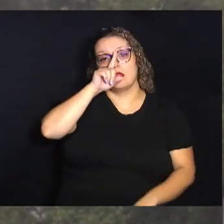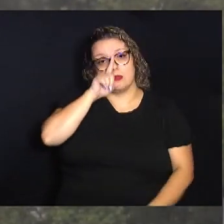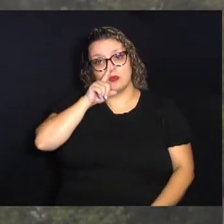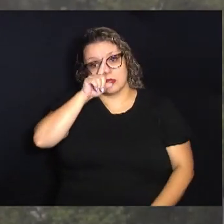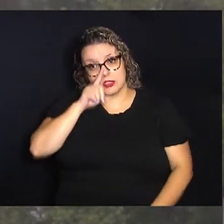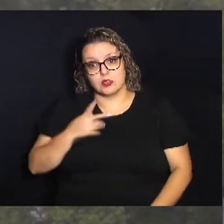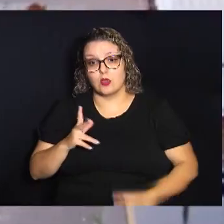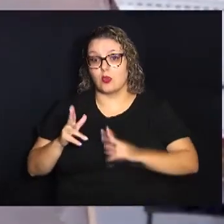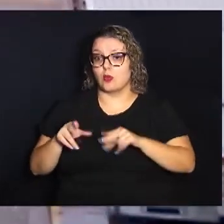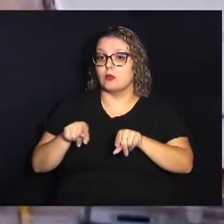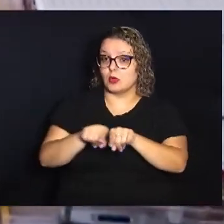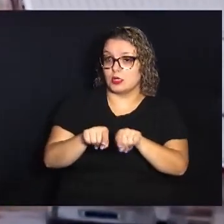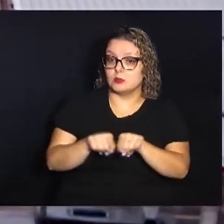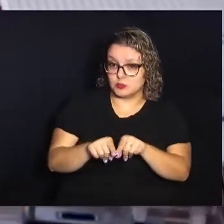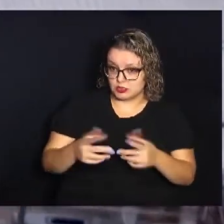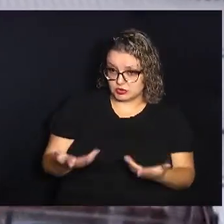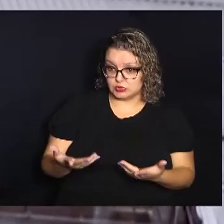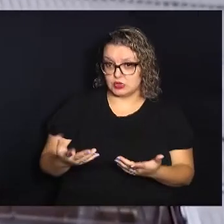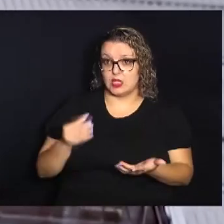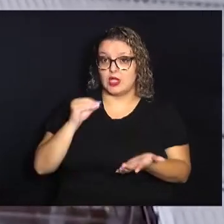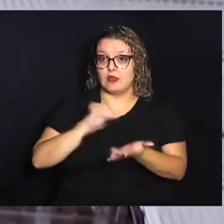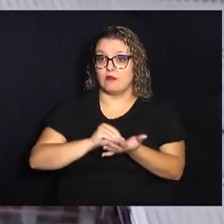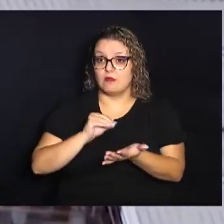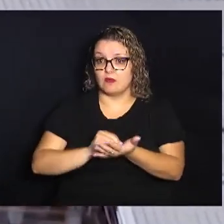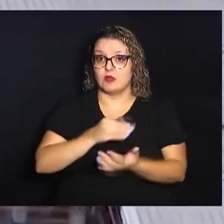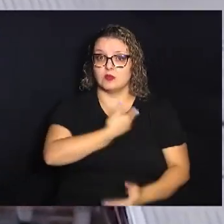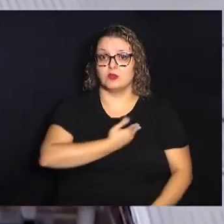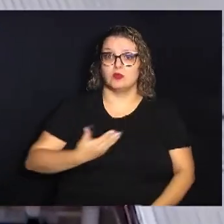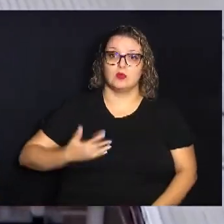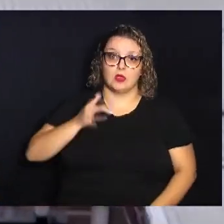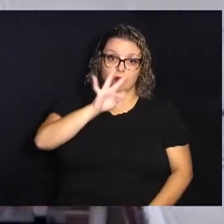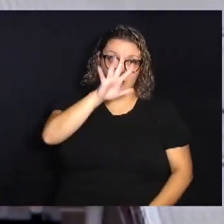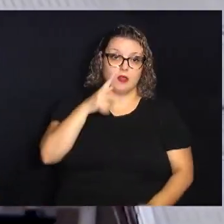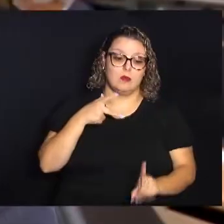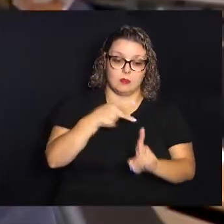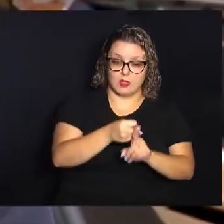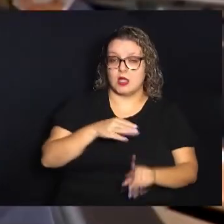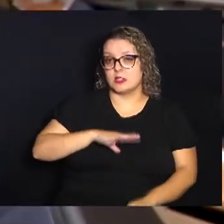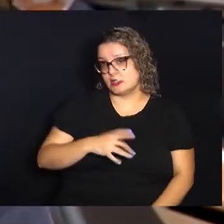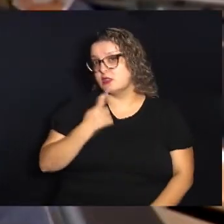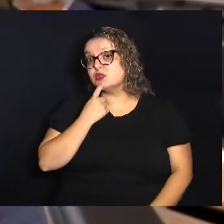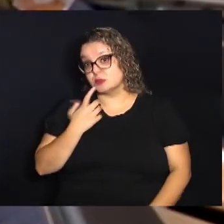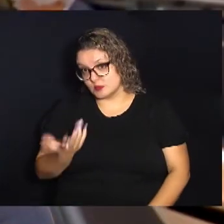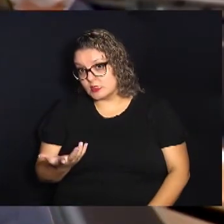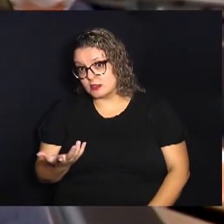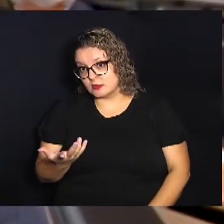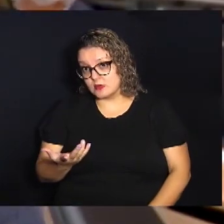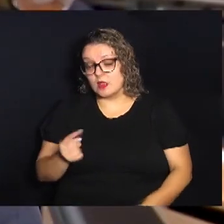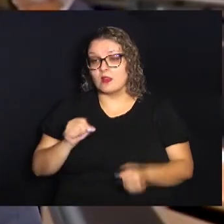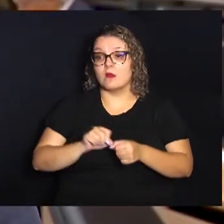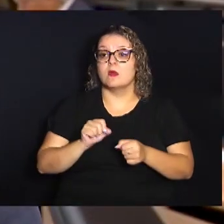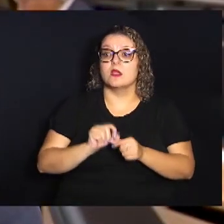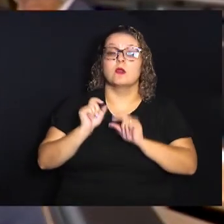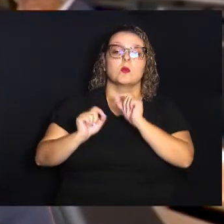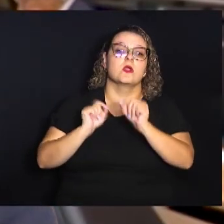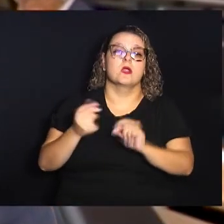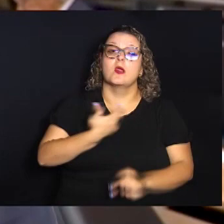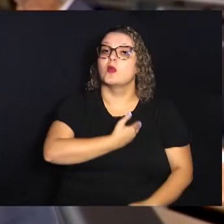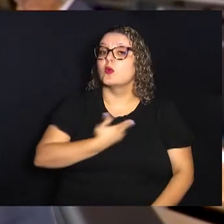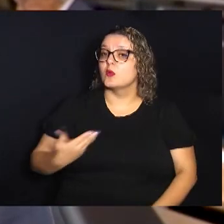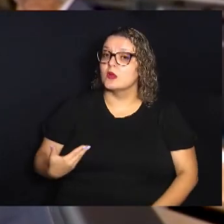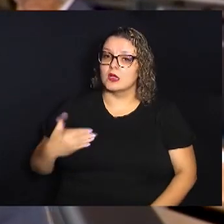como também, né, a ausência do governo federal com as vacinas para Campinas. Isso faz com que o governo